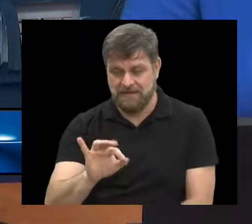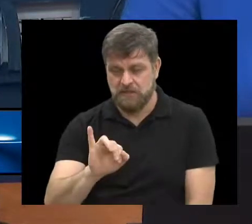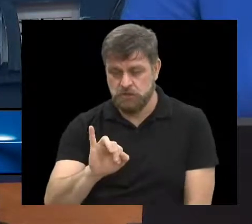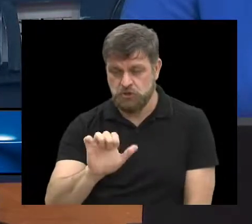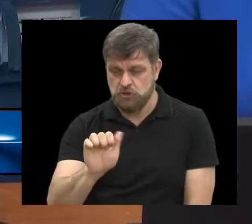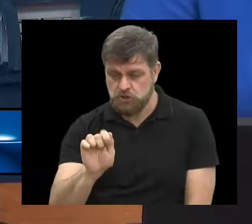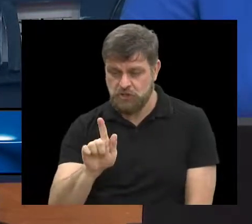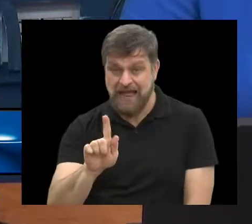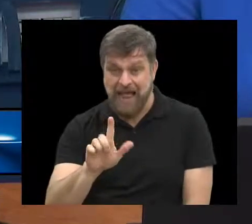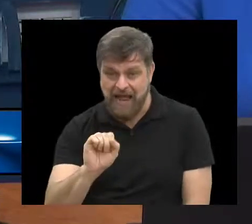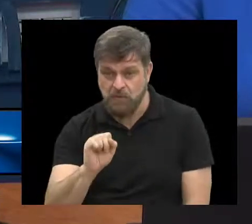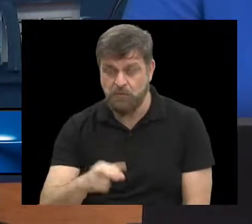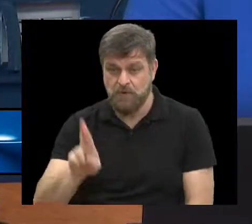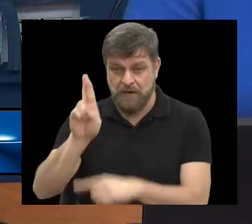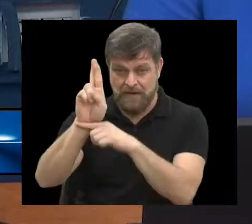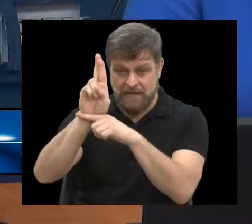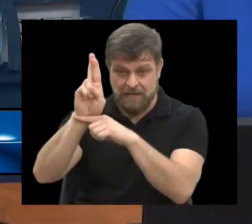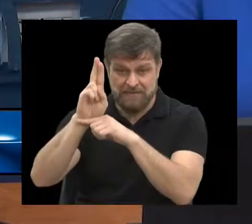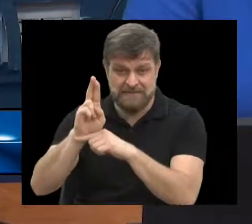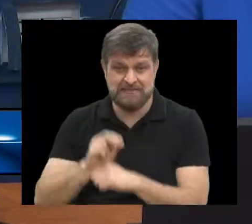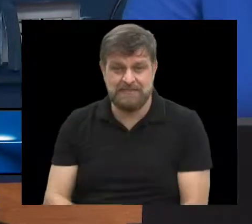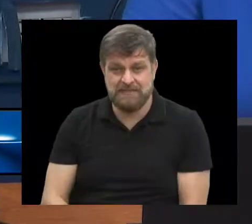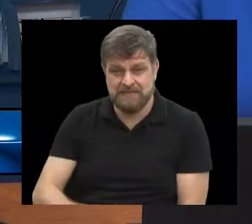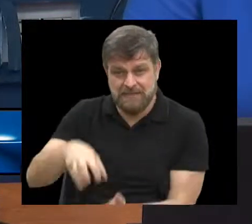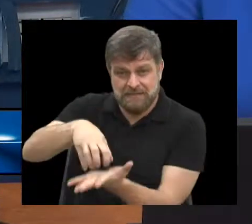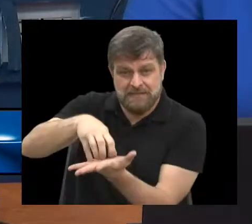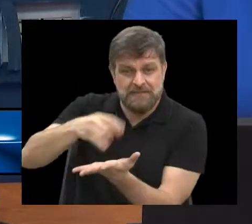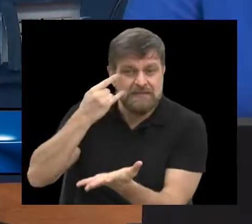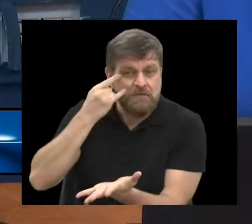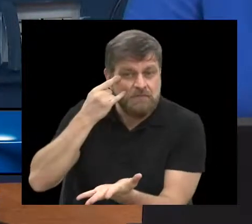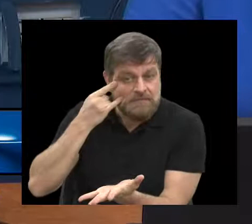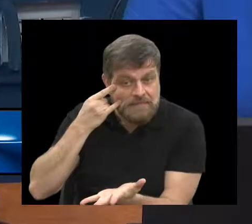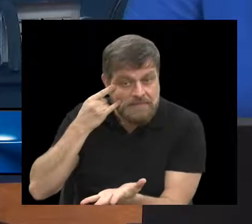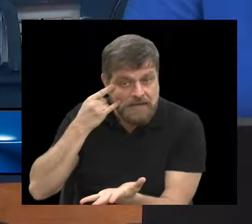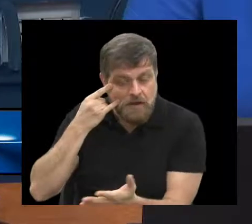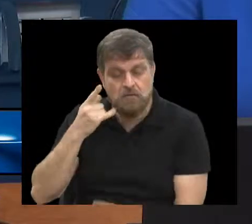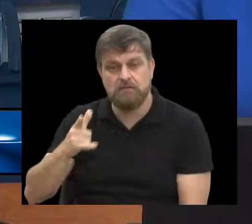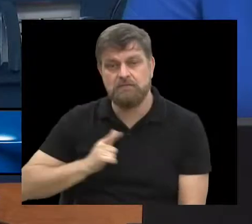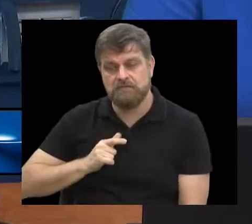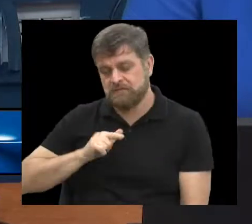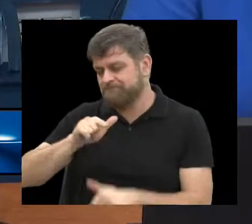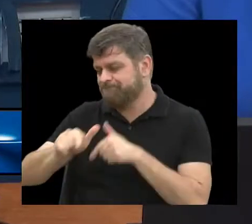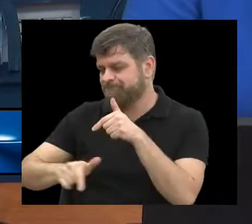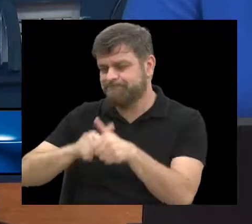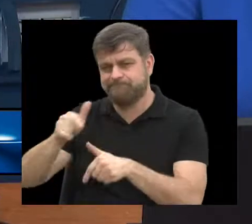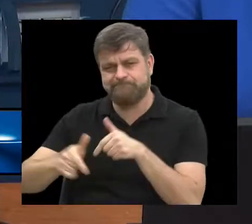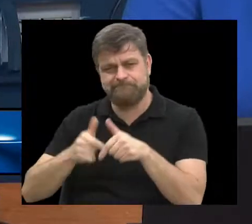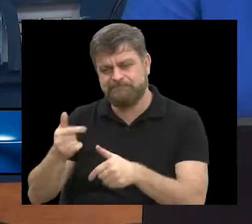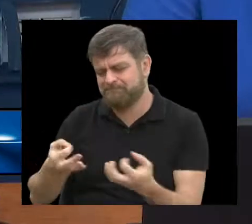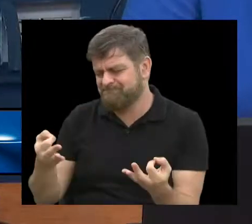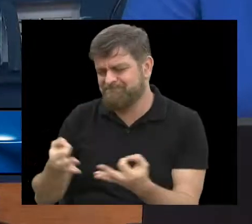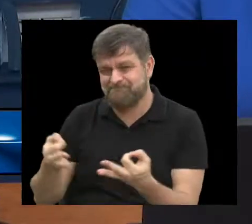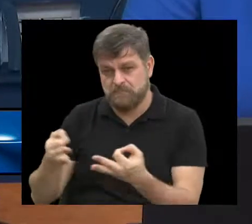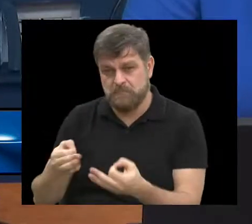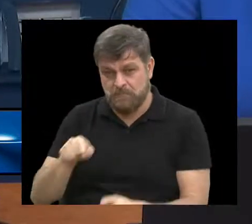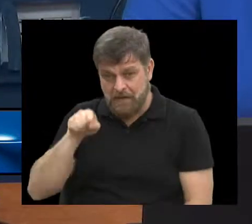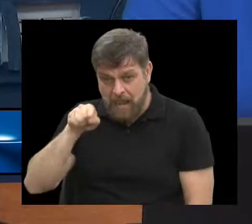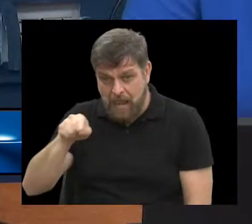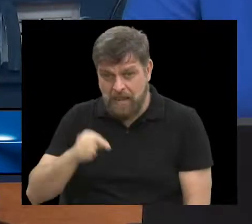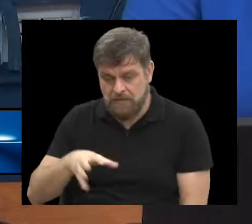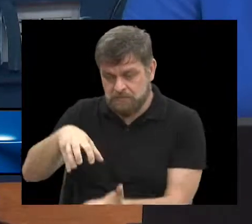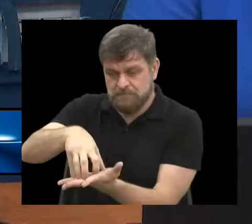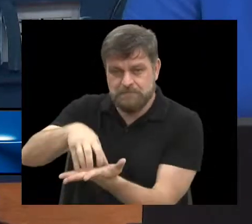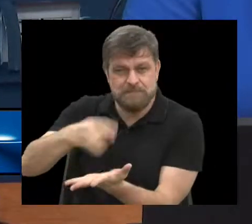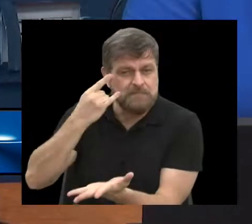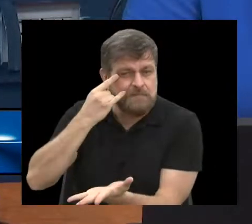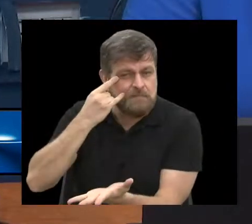pela presença. Recentemente fizeram um seminário, um trabalho extraordinário lá na Fundação. Então, parabéns